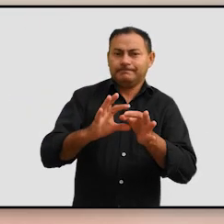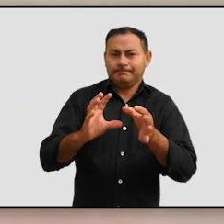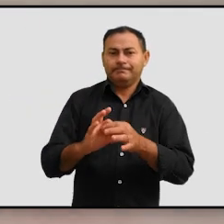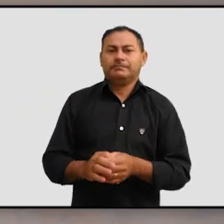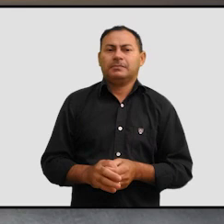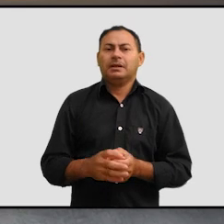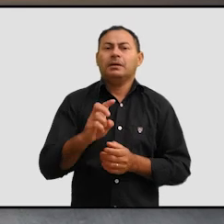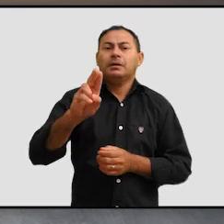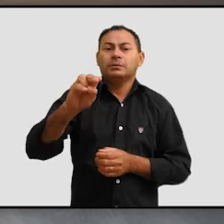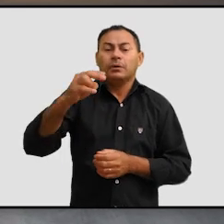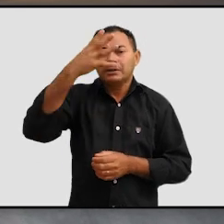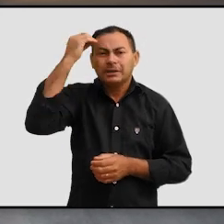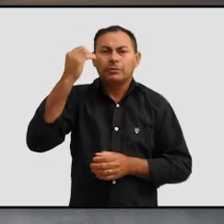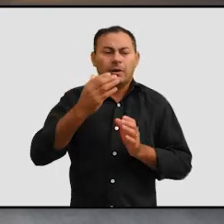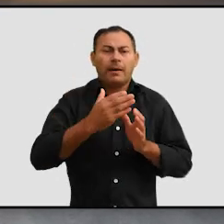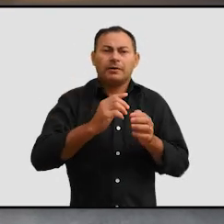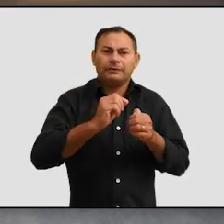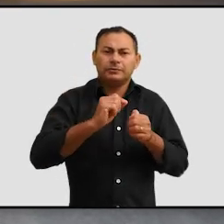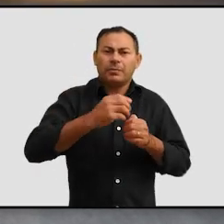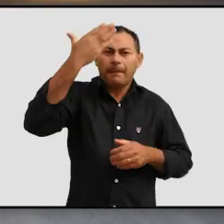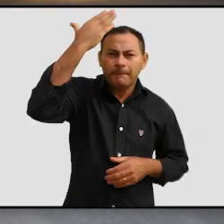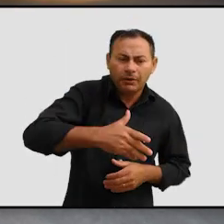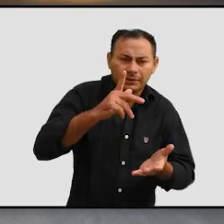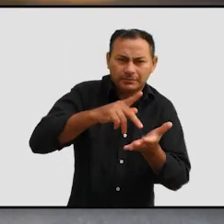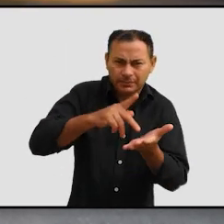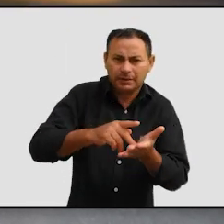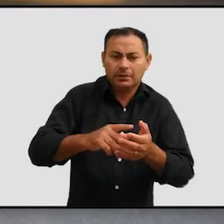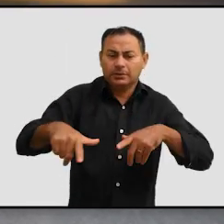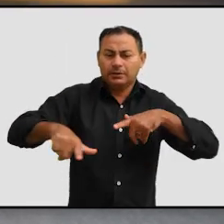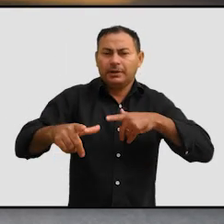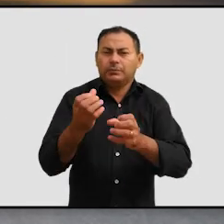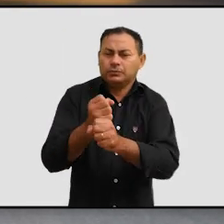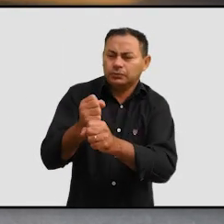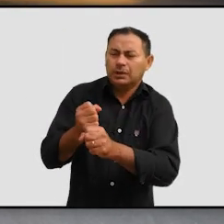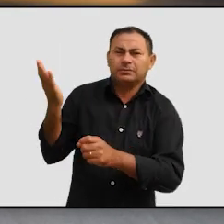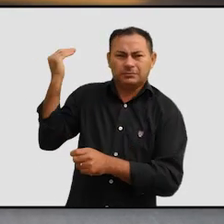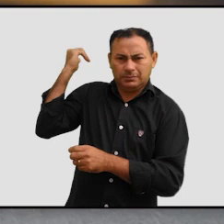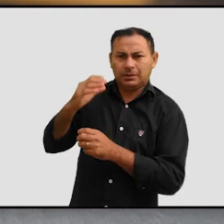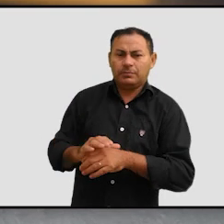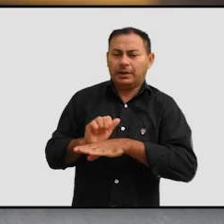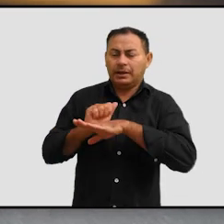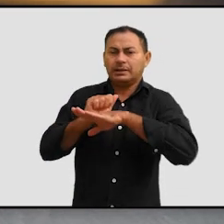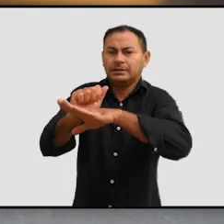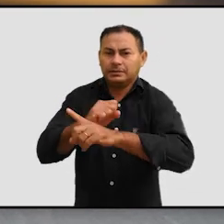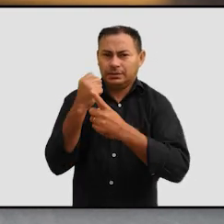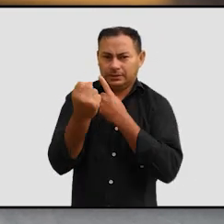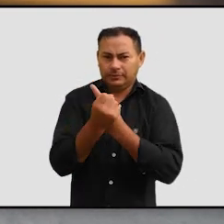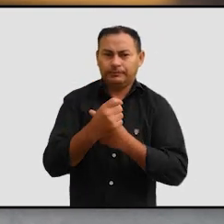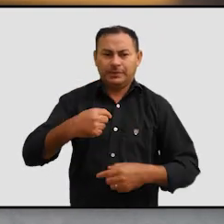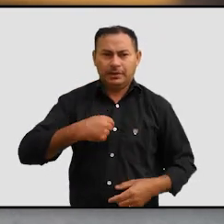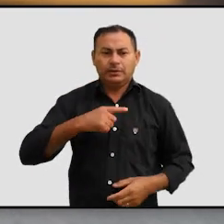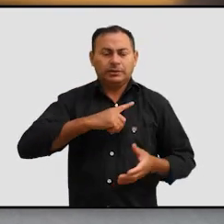nele. Nunca vou me esquecer de uma prova que tive desta verdade quando trabalhei muitos anos atrás como assistente